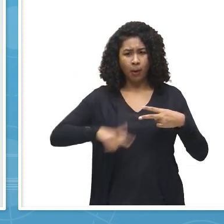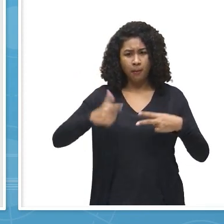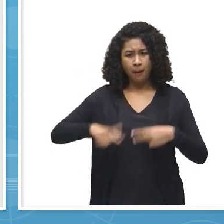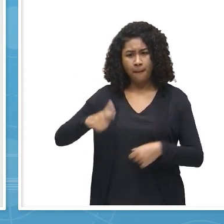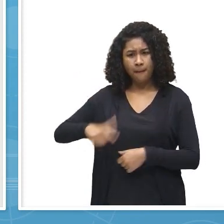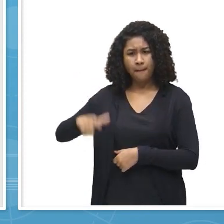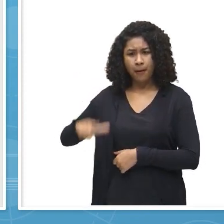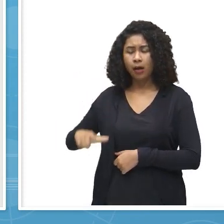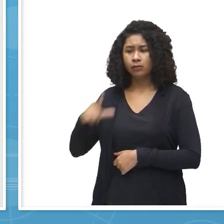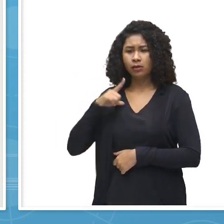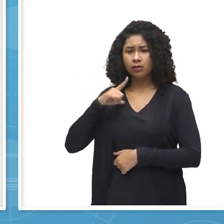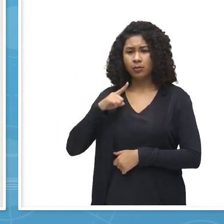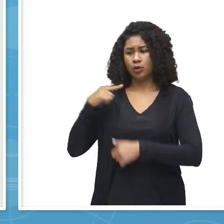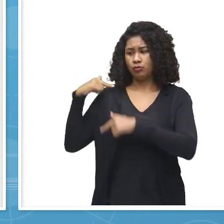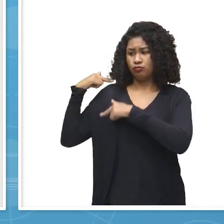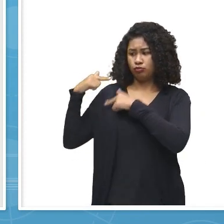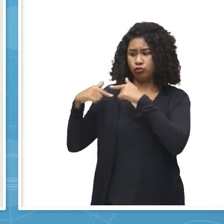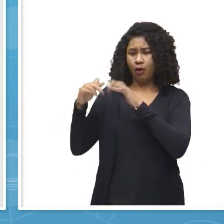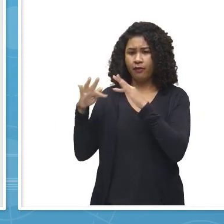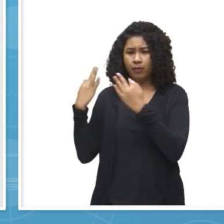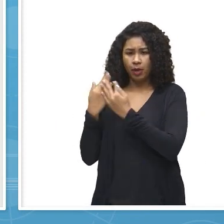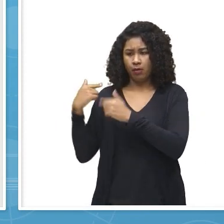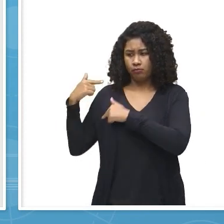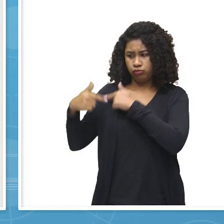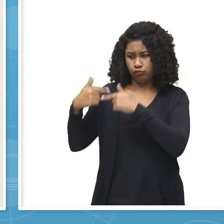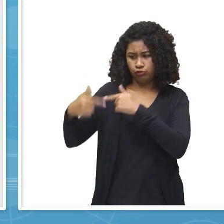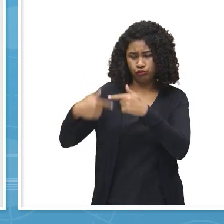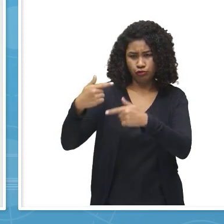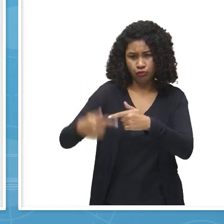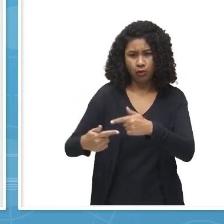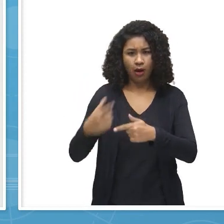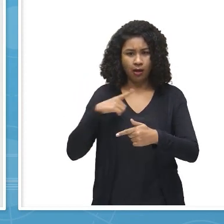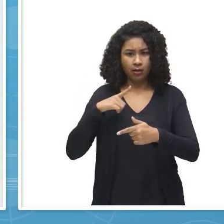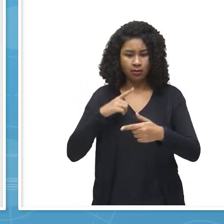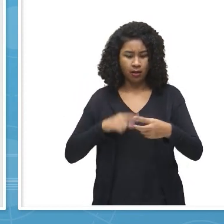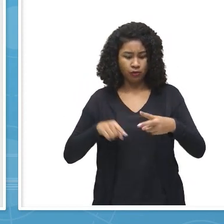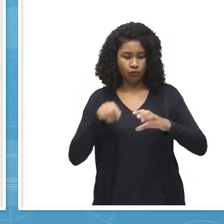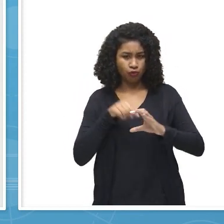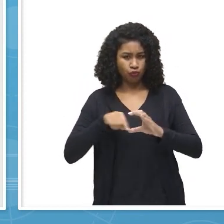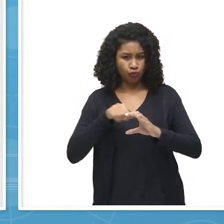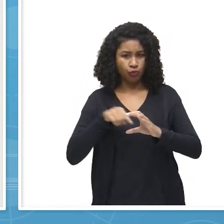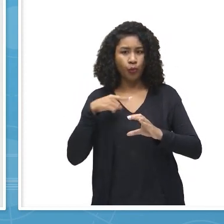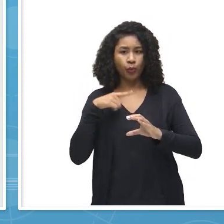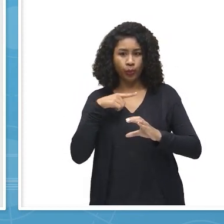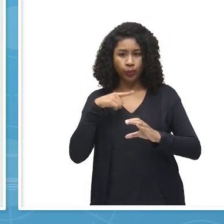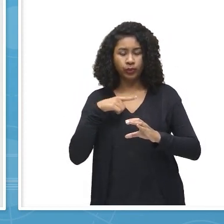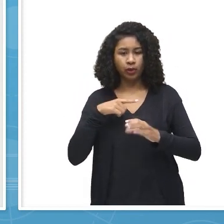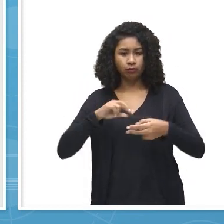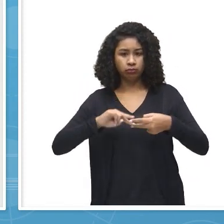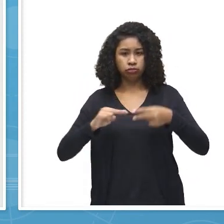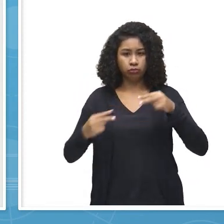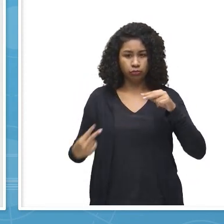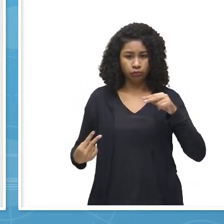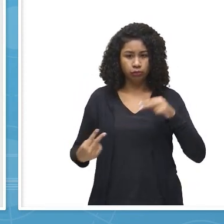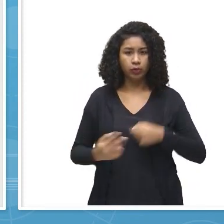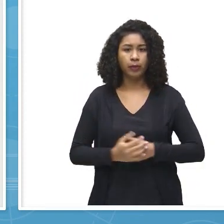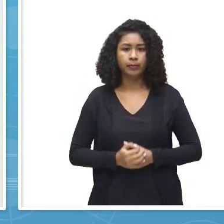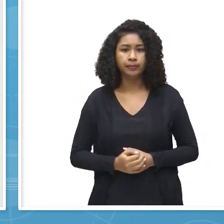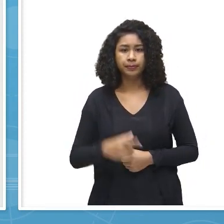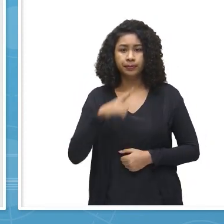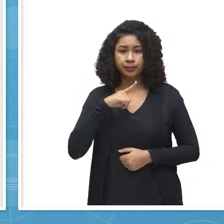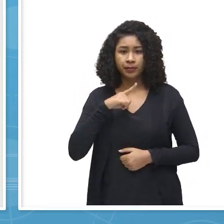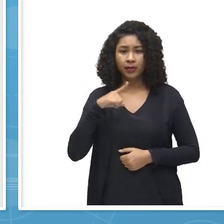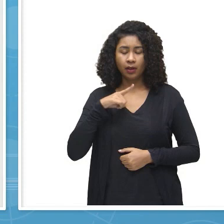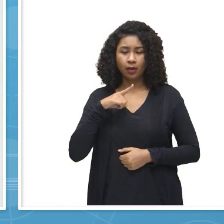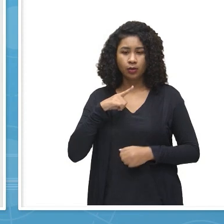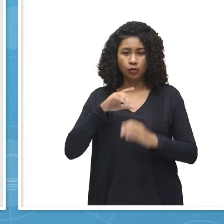dos antecedentes. Algumas células vão ter essa membrana aqui que vai guardar o núcleo, outras células não